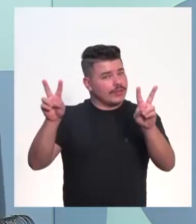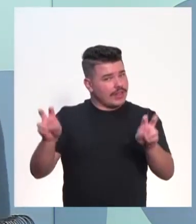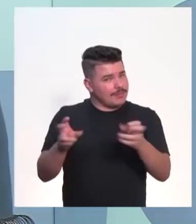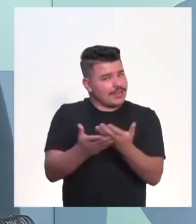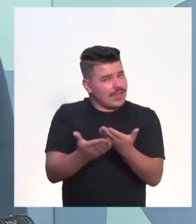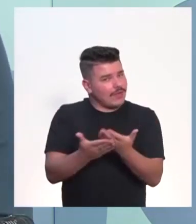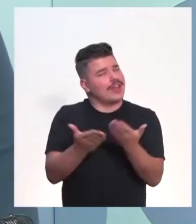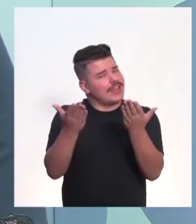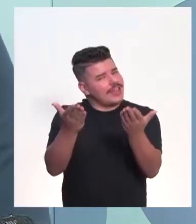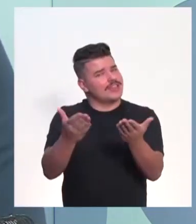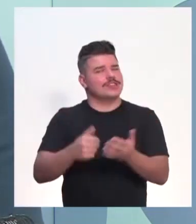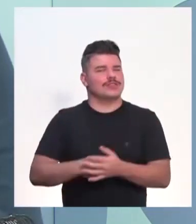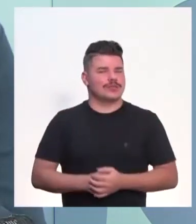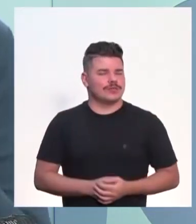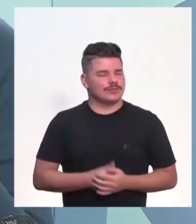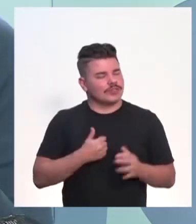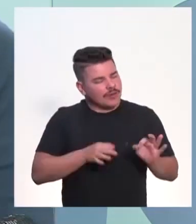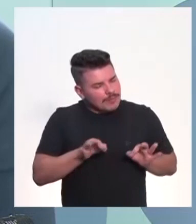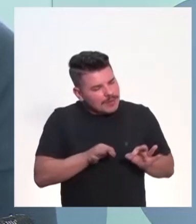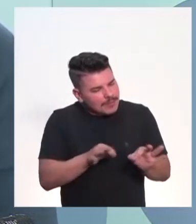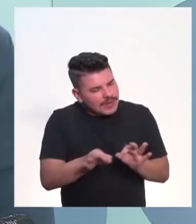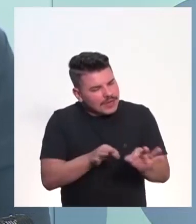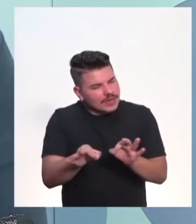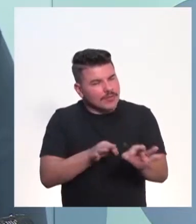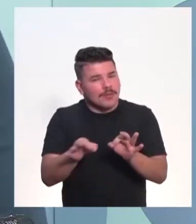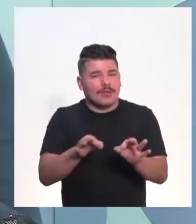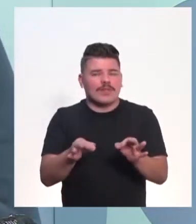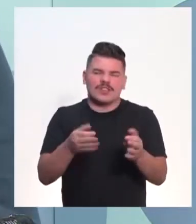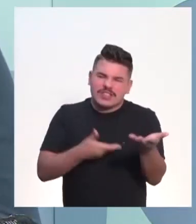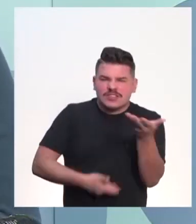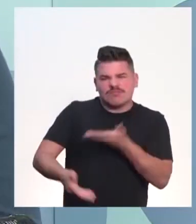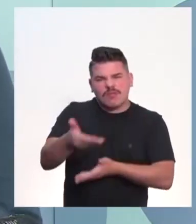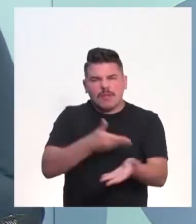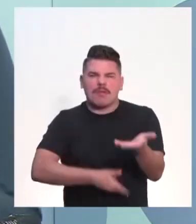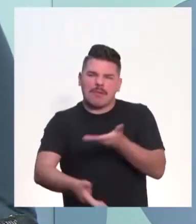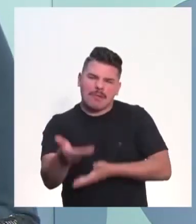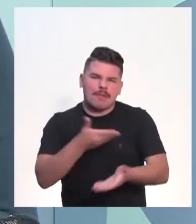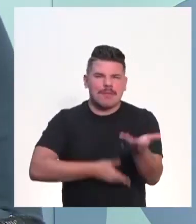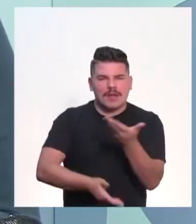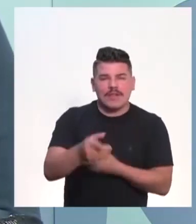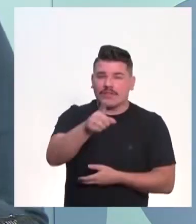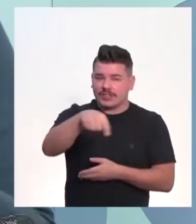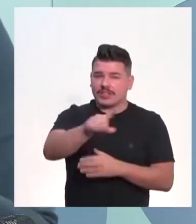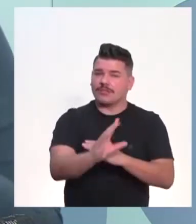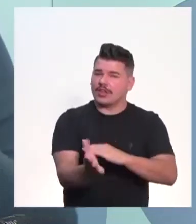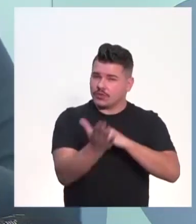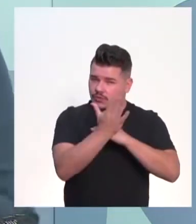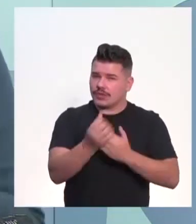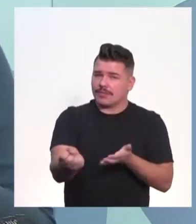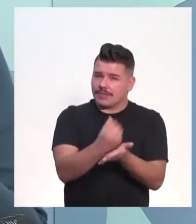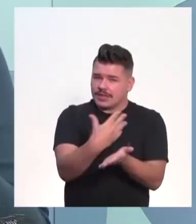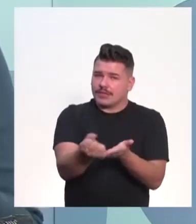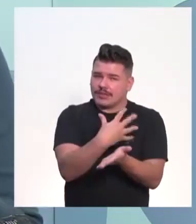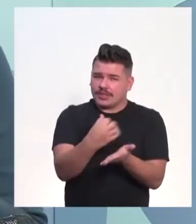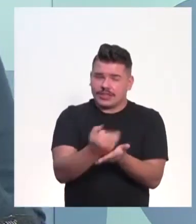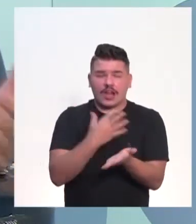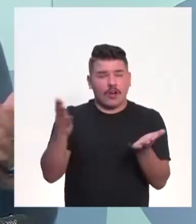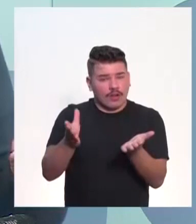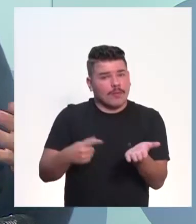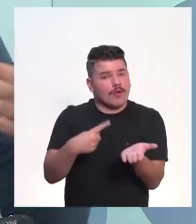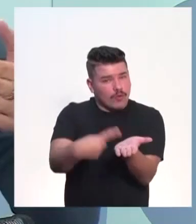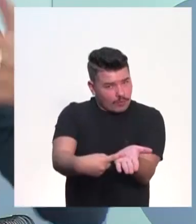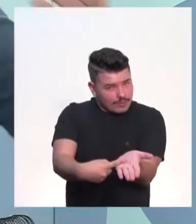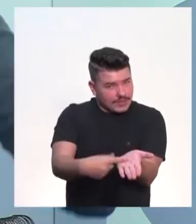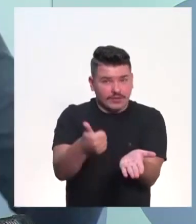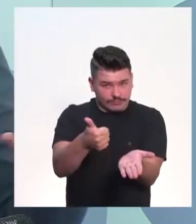de hoje. Ela foi programada para ser bastante interativa, então eu vou precisar da ajuda de vocês. E aí, alguns combinados iniciais. Antes